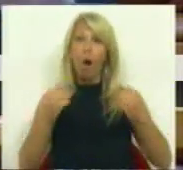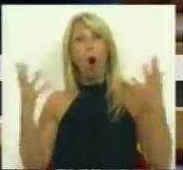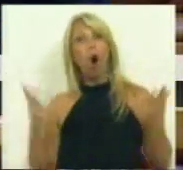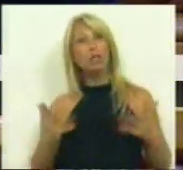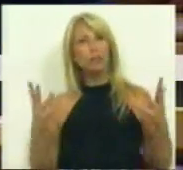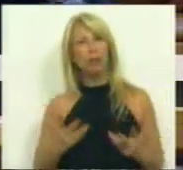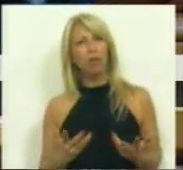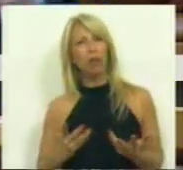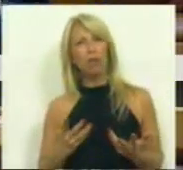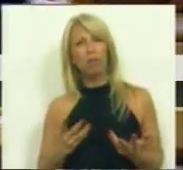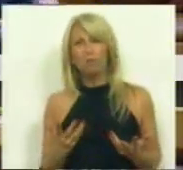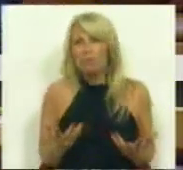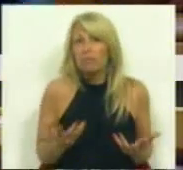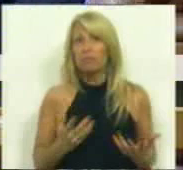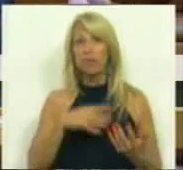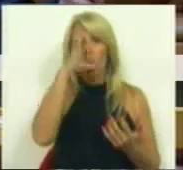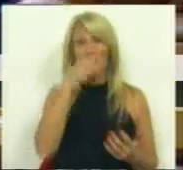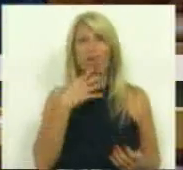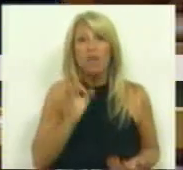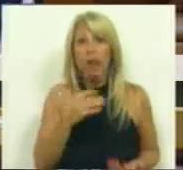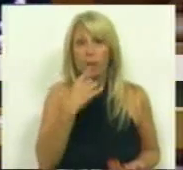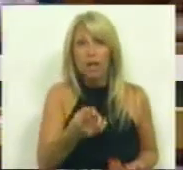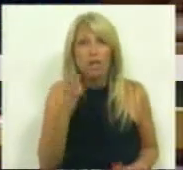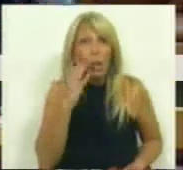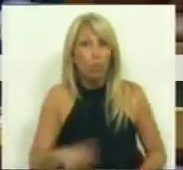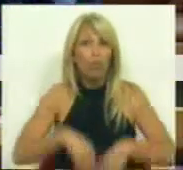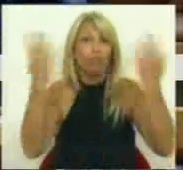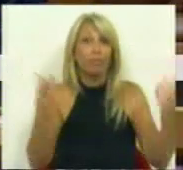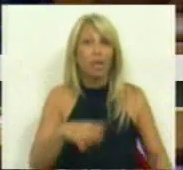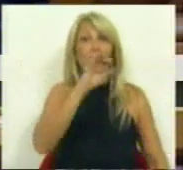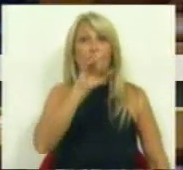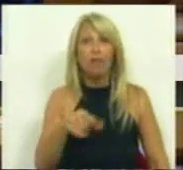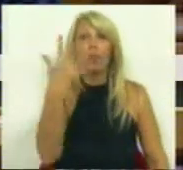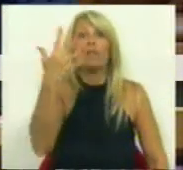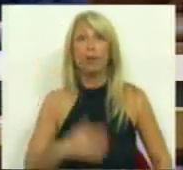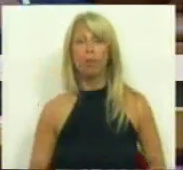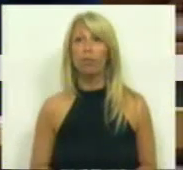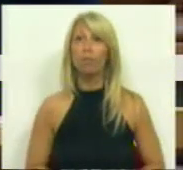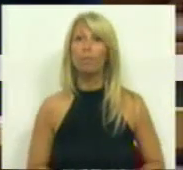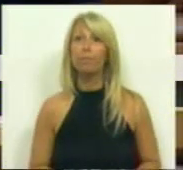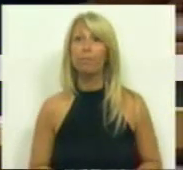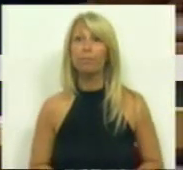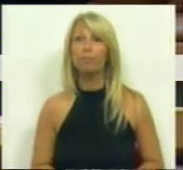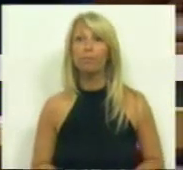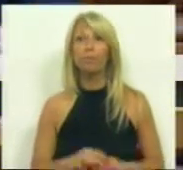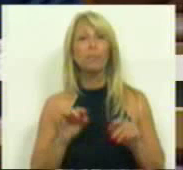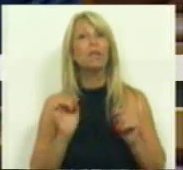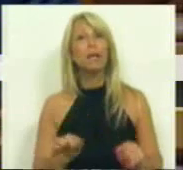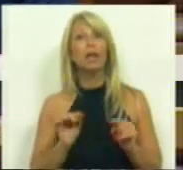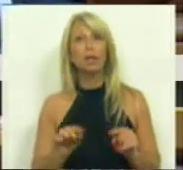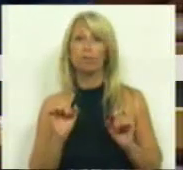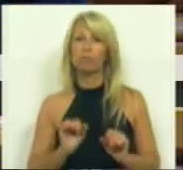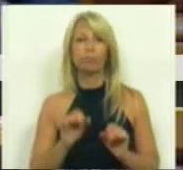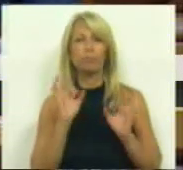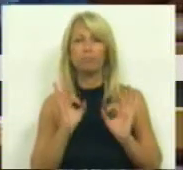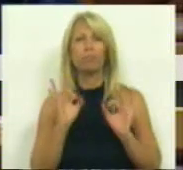orçamental, não sei se já vale a pena dizer números, 0,5. Isso é a